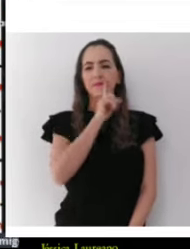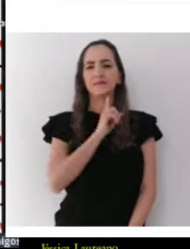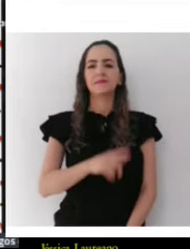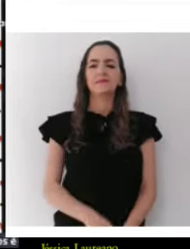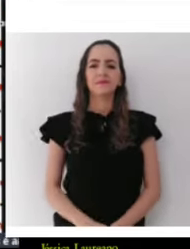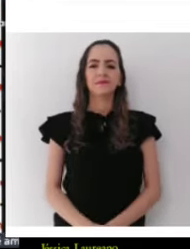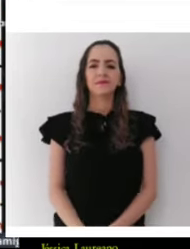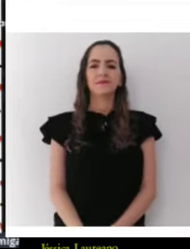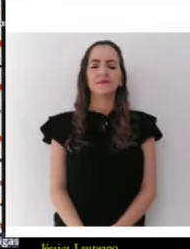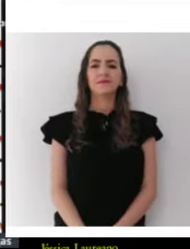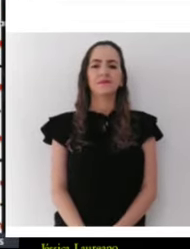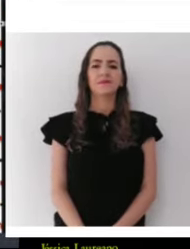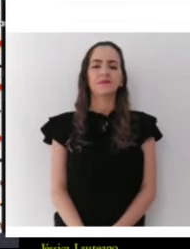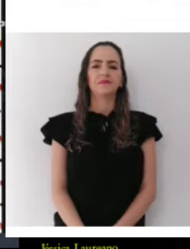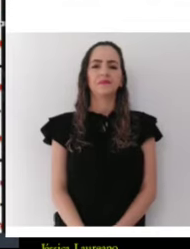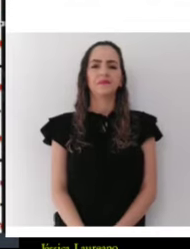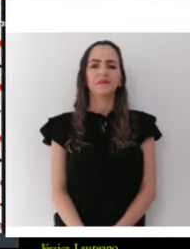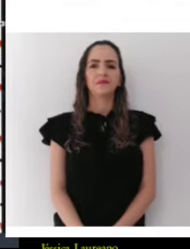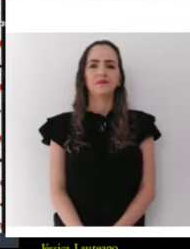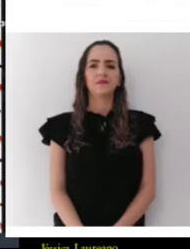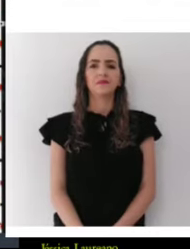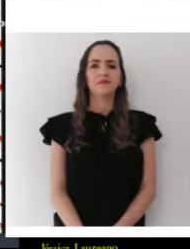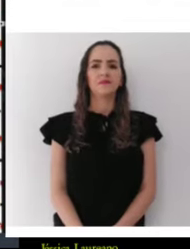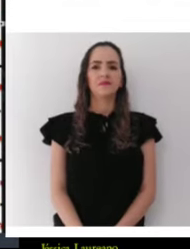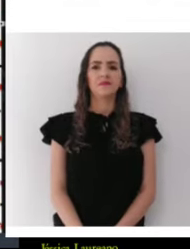eu sugeri que fosse...